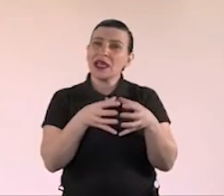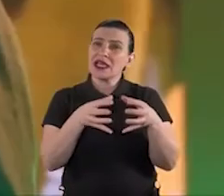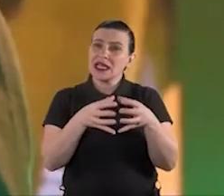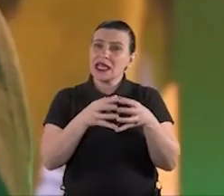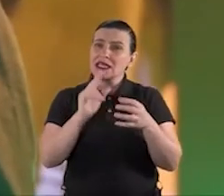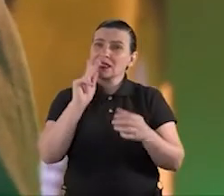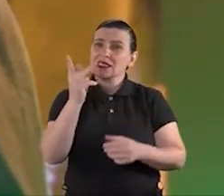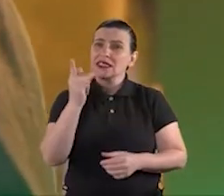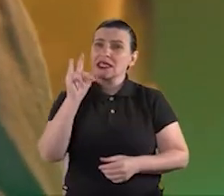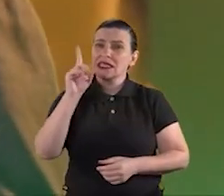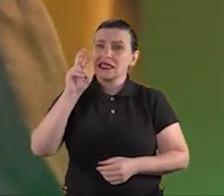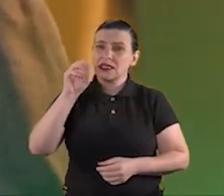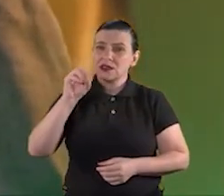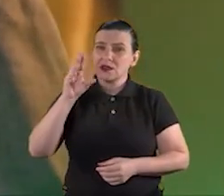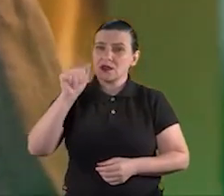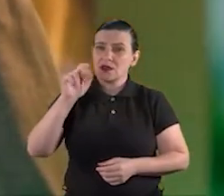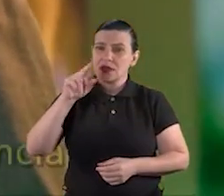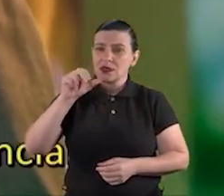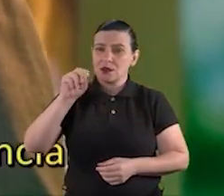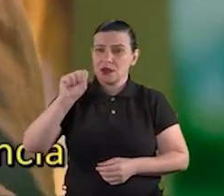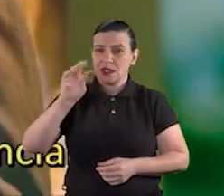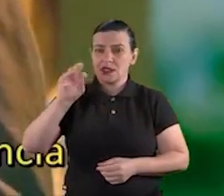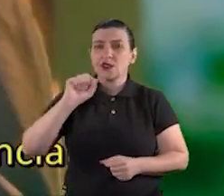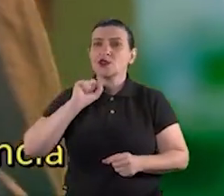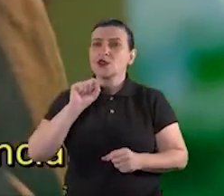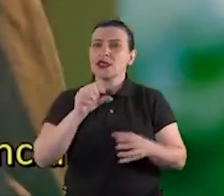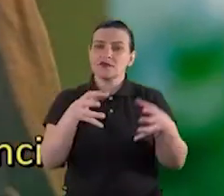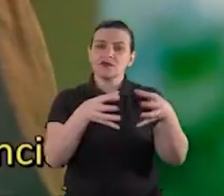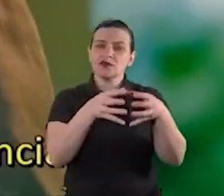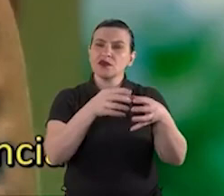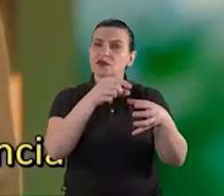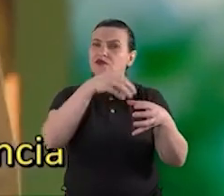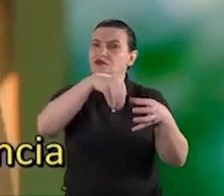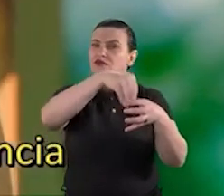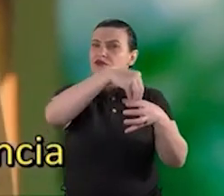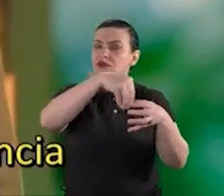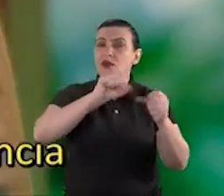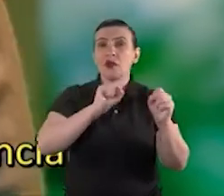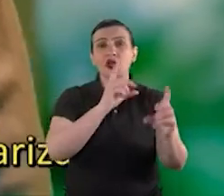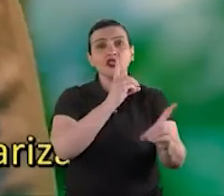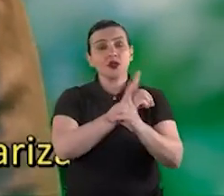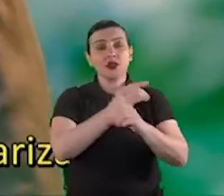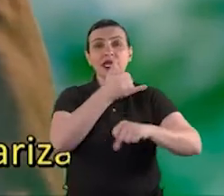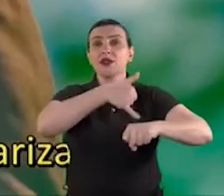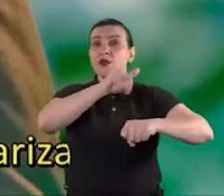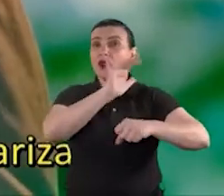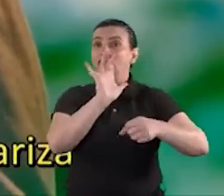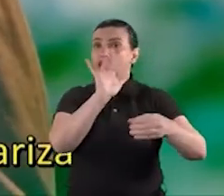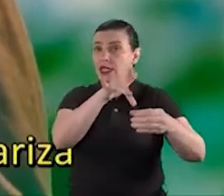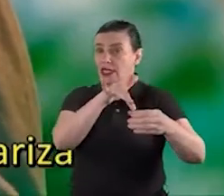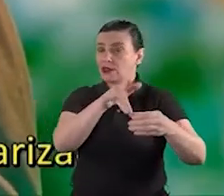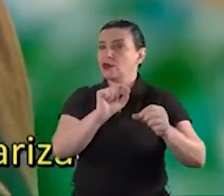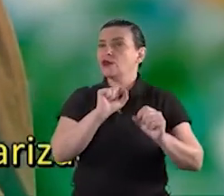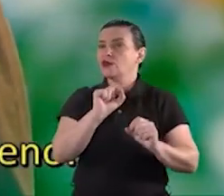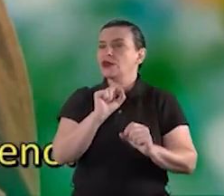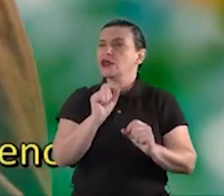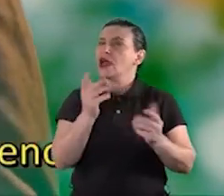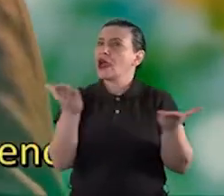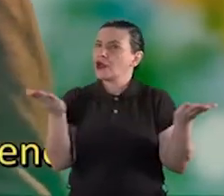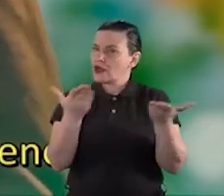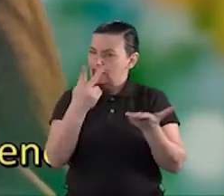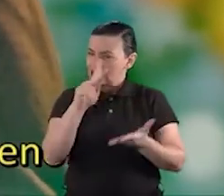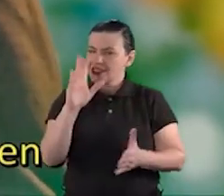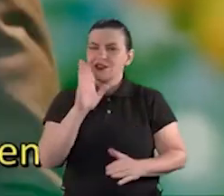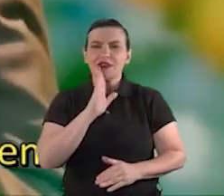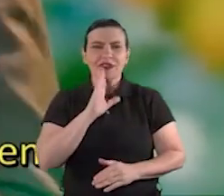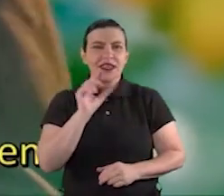classe de hidrocarbonetos e são um de vários tipos de hidrocarbonetos que podem ser encontrados nos óleos essenciais nenhum com qual Vocês